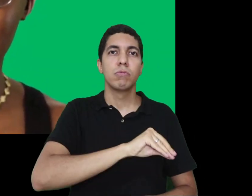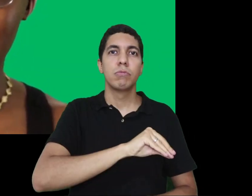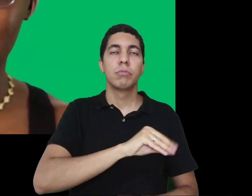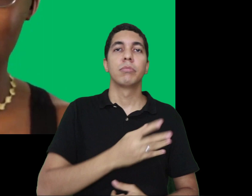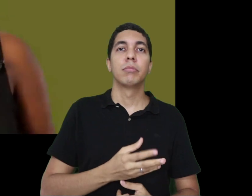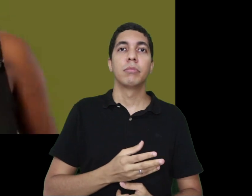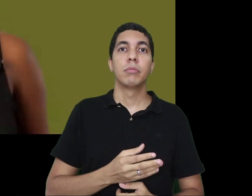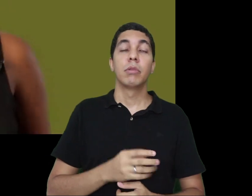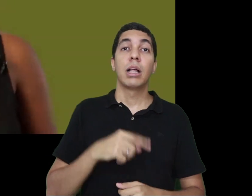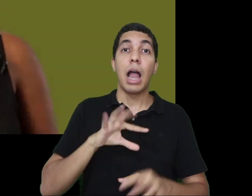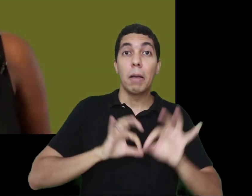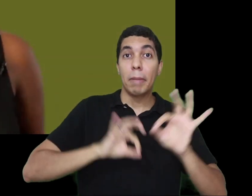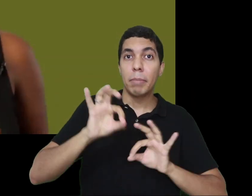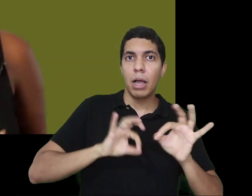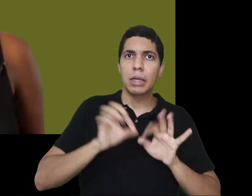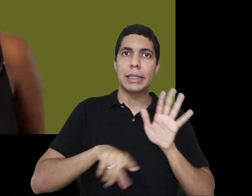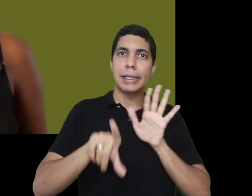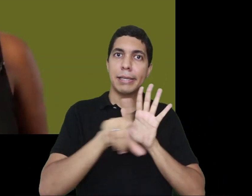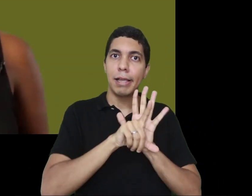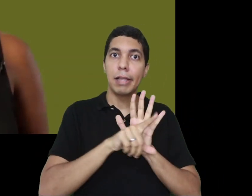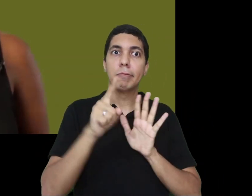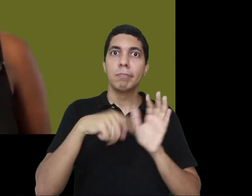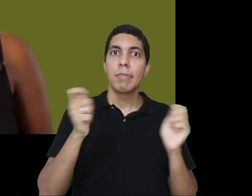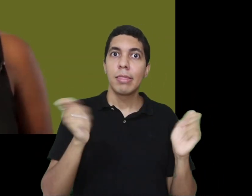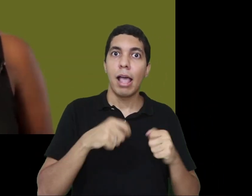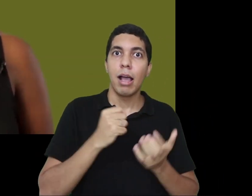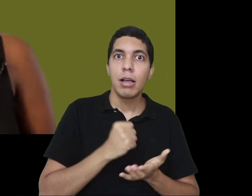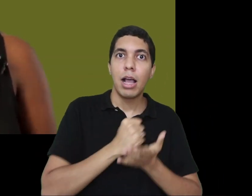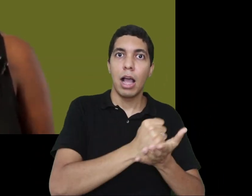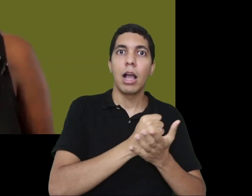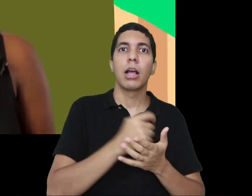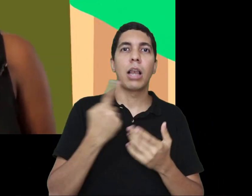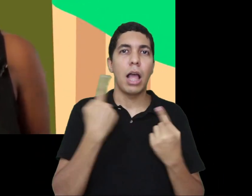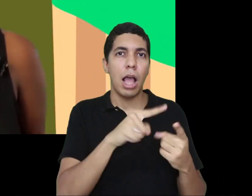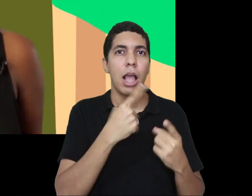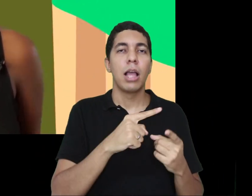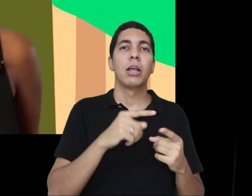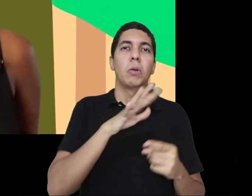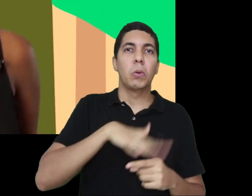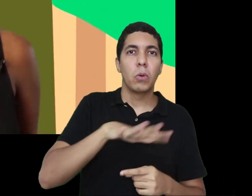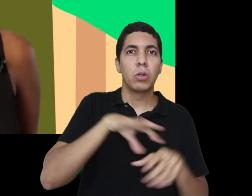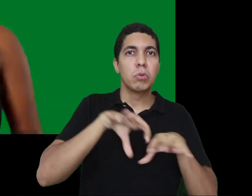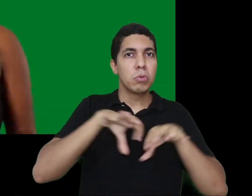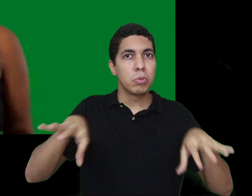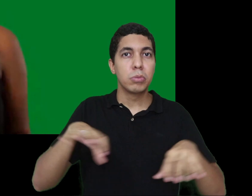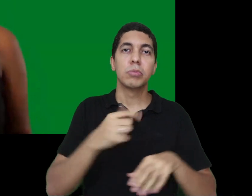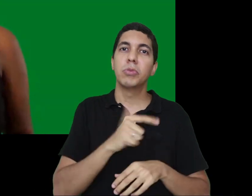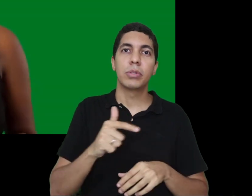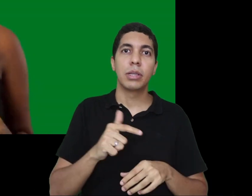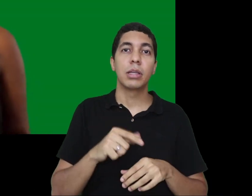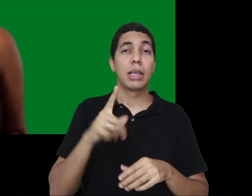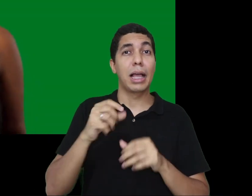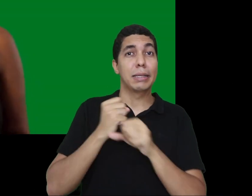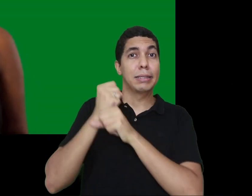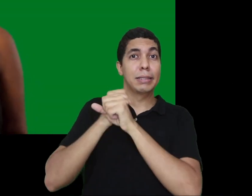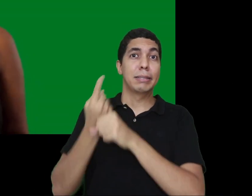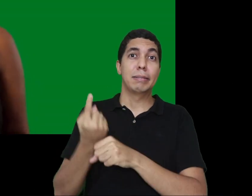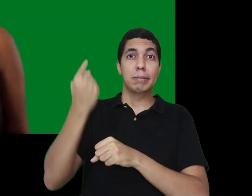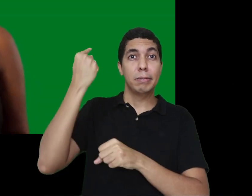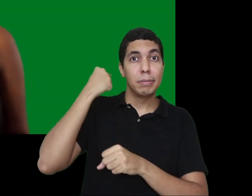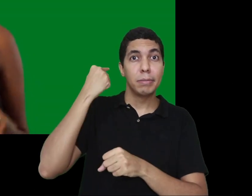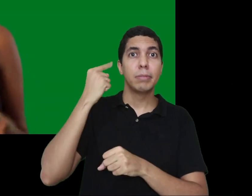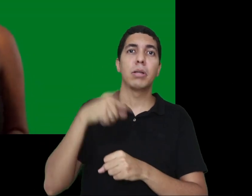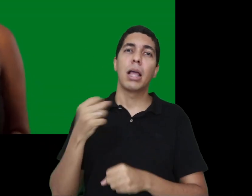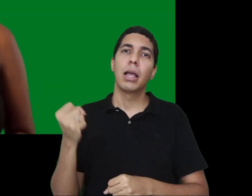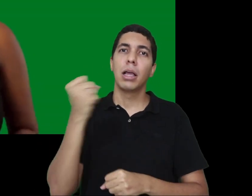dos negros. Não foram elaboradas leis que contribuíssem para combater esse abismo social, causado pelas décadas